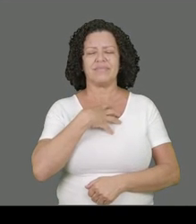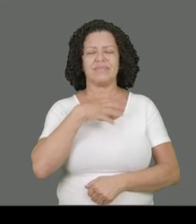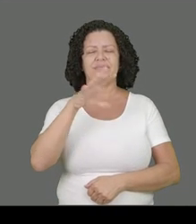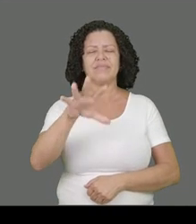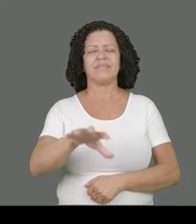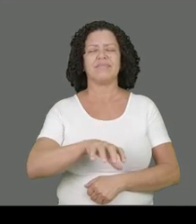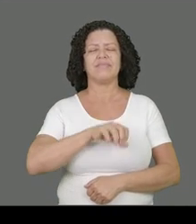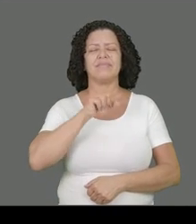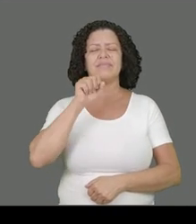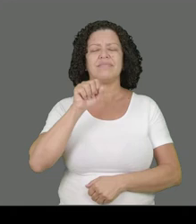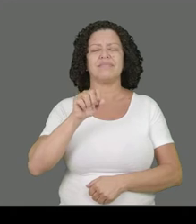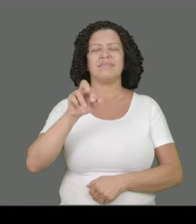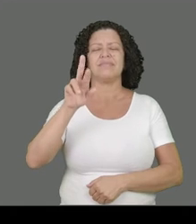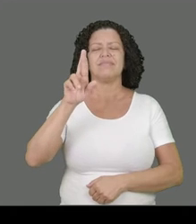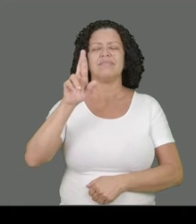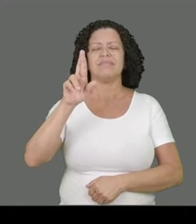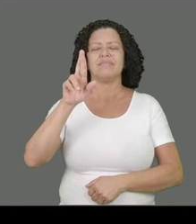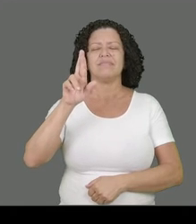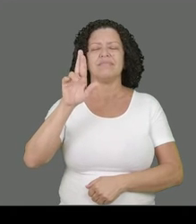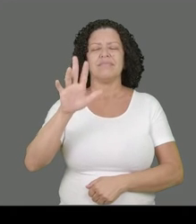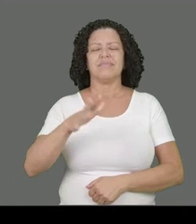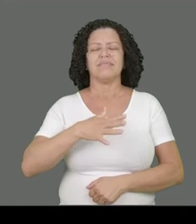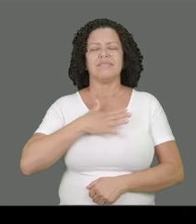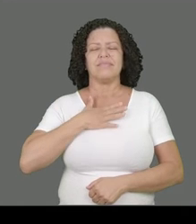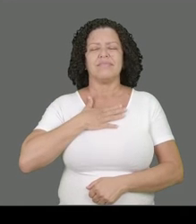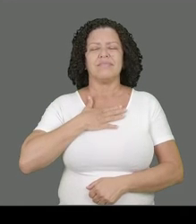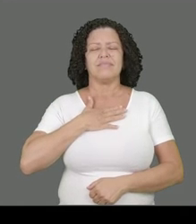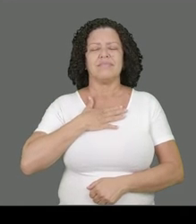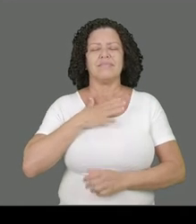Fechem seus olhos, respirem profundamente.